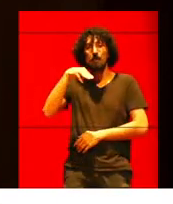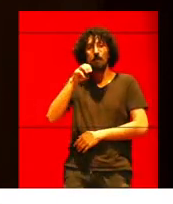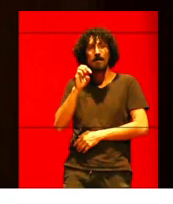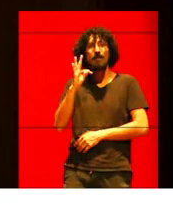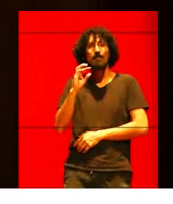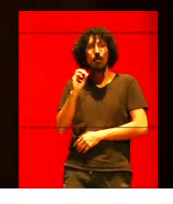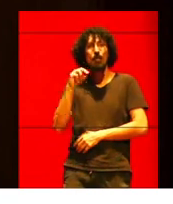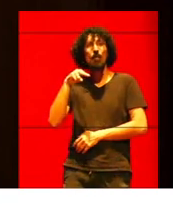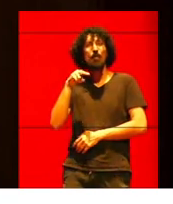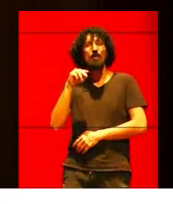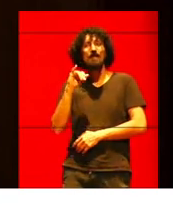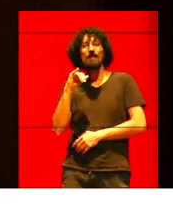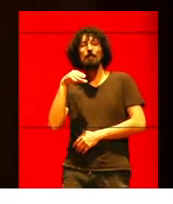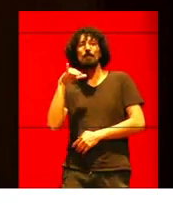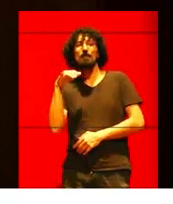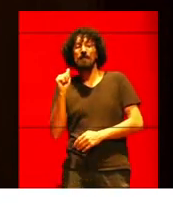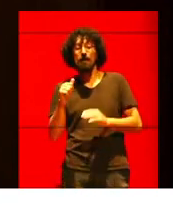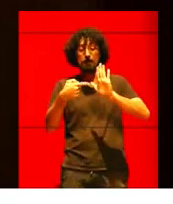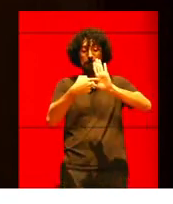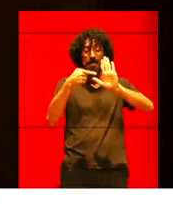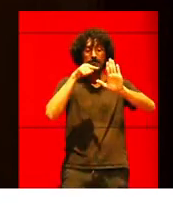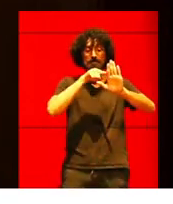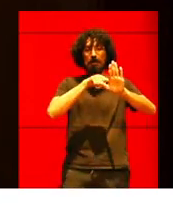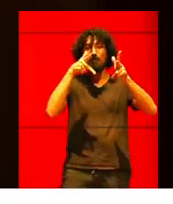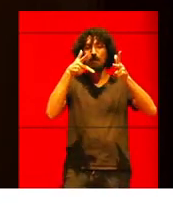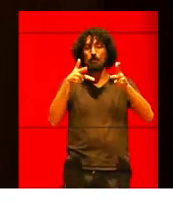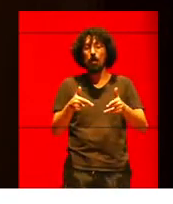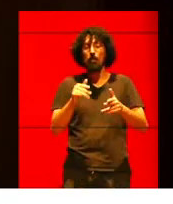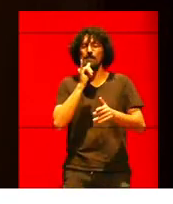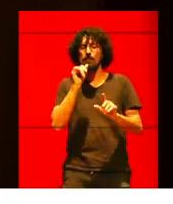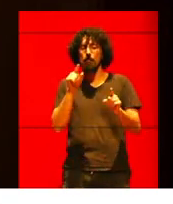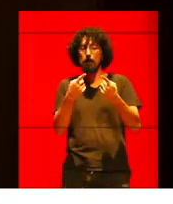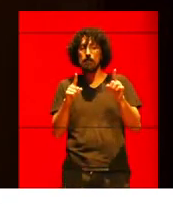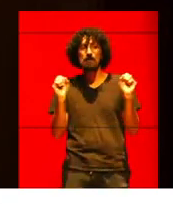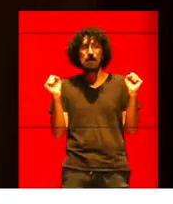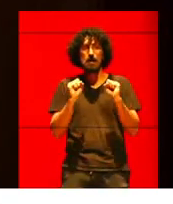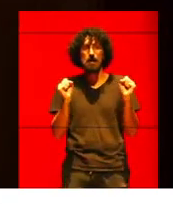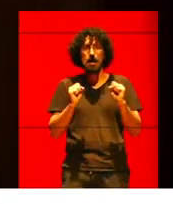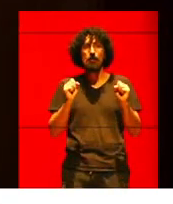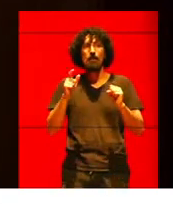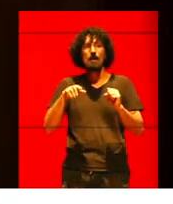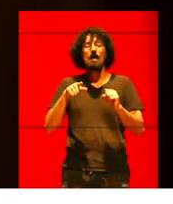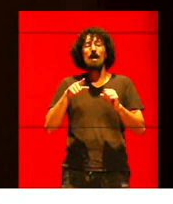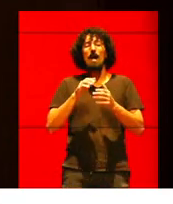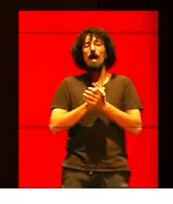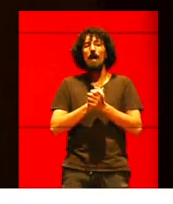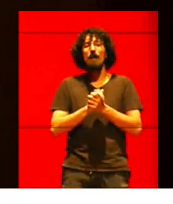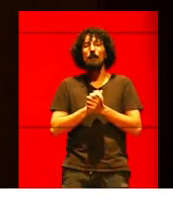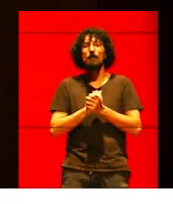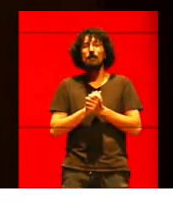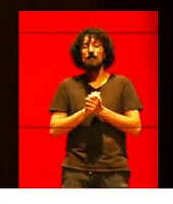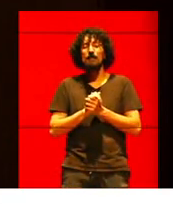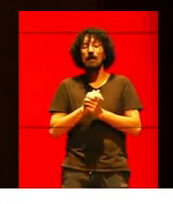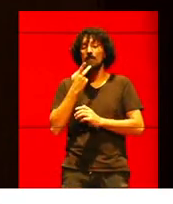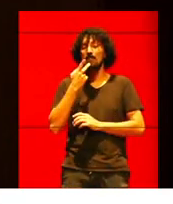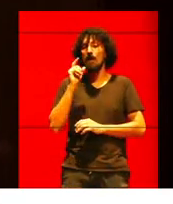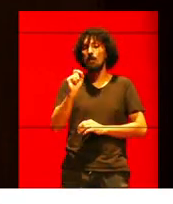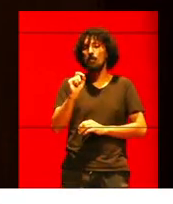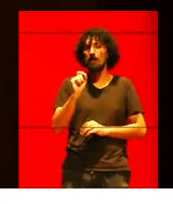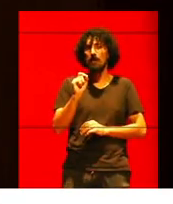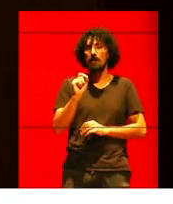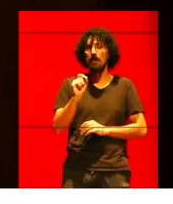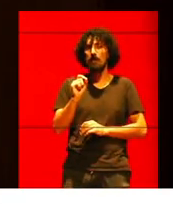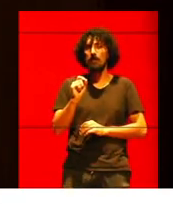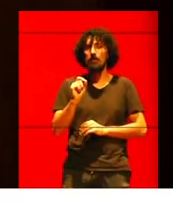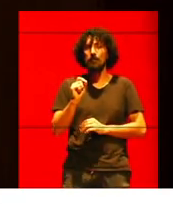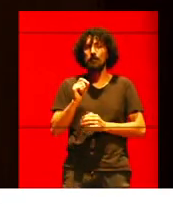metonímia. Metáfora é a mesma coisa. Né? Tem uma música que eu gosto muito do Humberto Gessi, cantor de Engenheiros do Havaí, que ele diz: